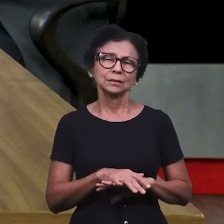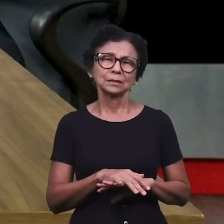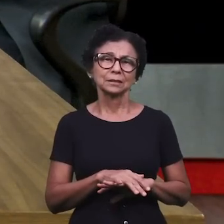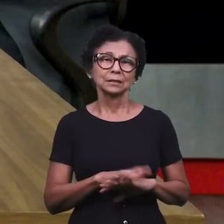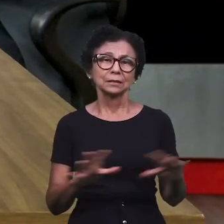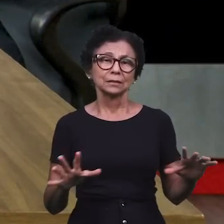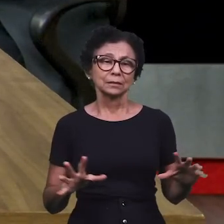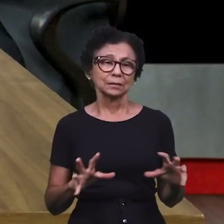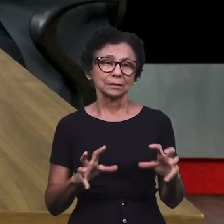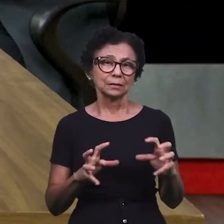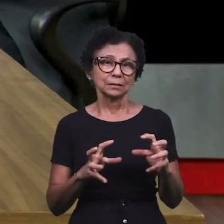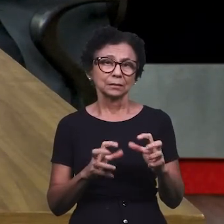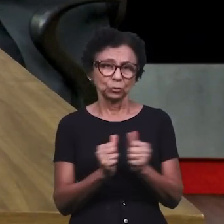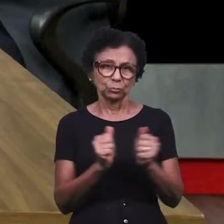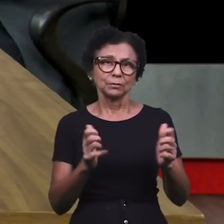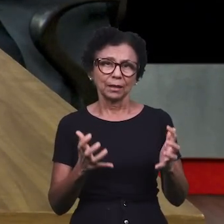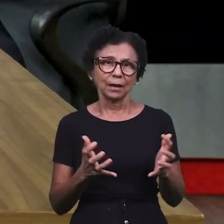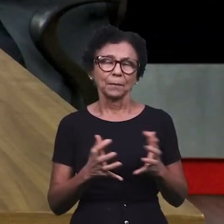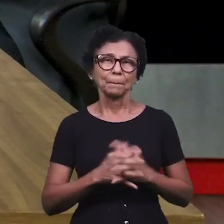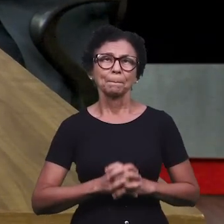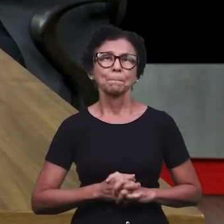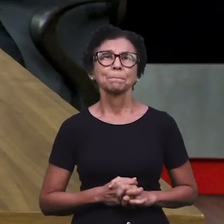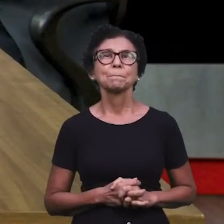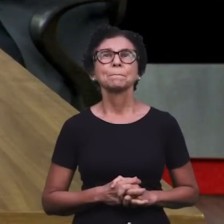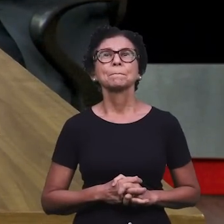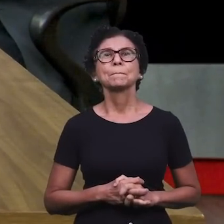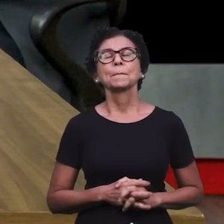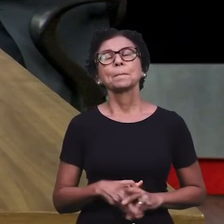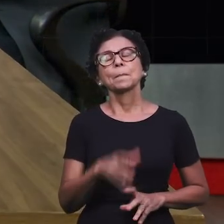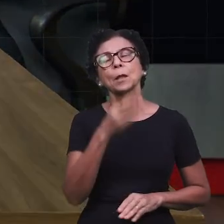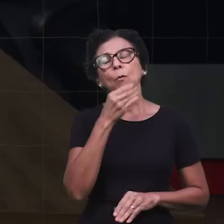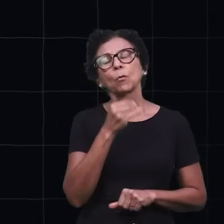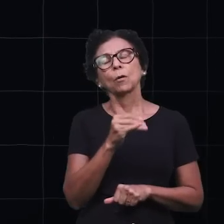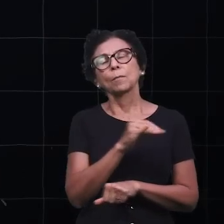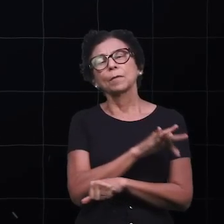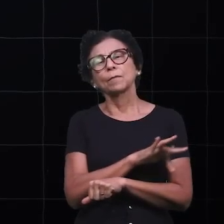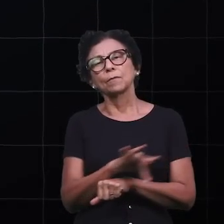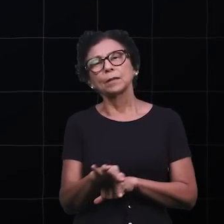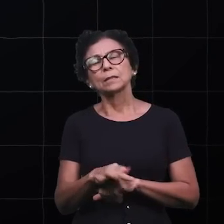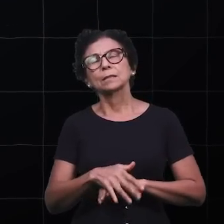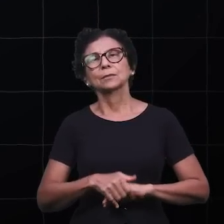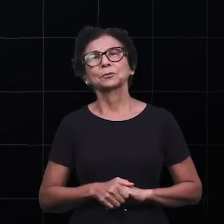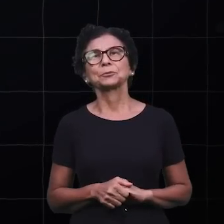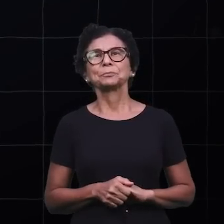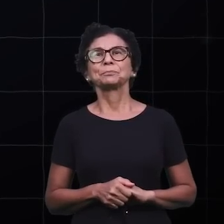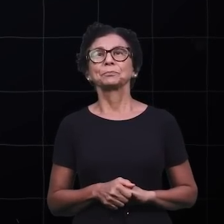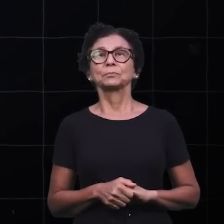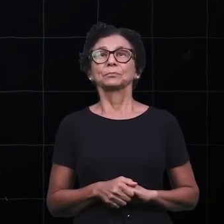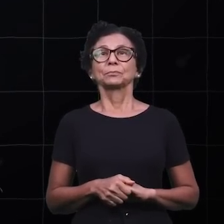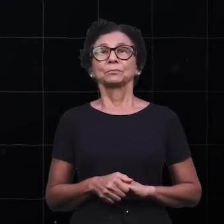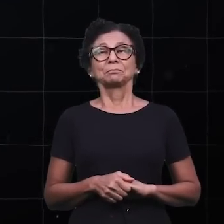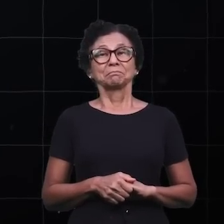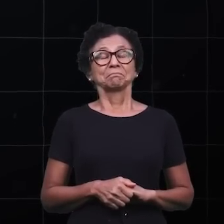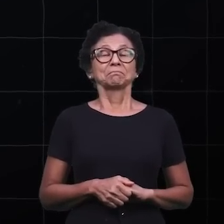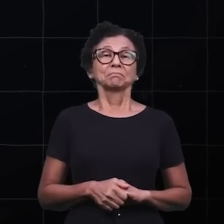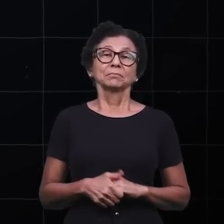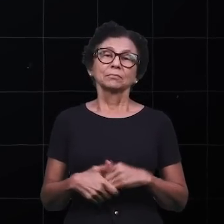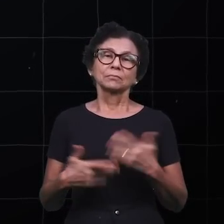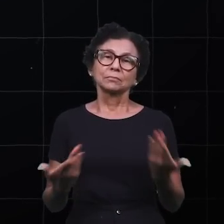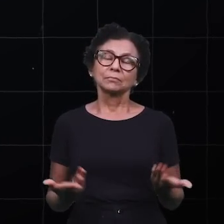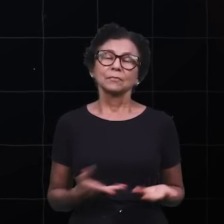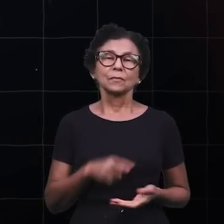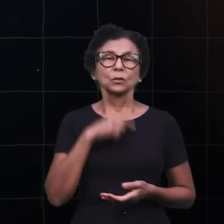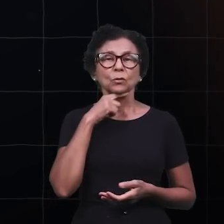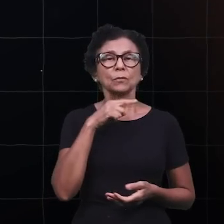outro aqui também, Paul Davies, físico e escritor britânico. Há para mim fortes provas de que há algo acontecendo por trás de